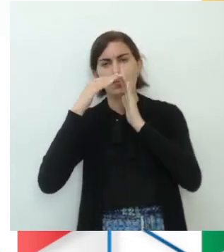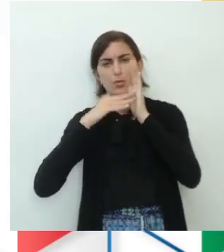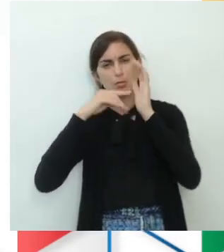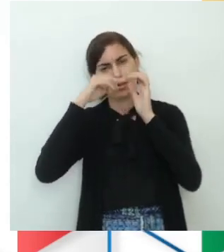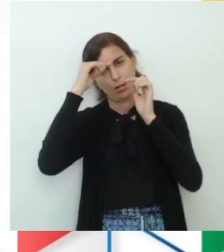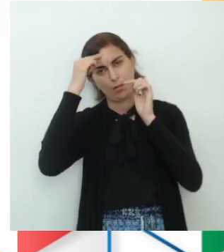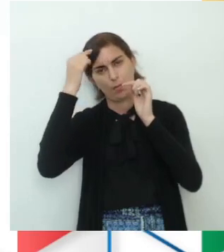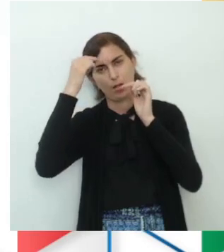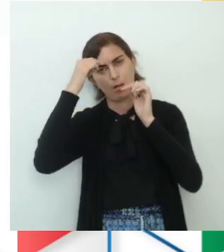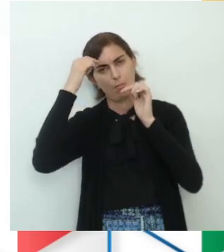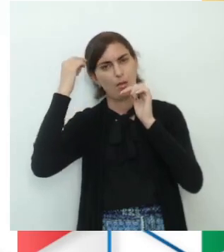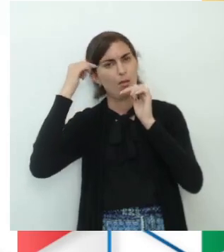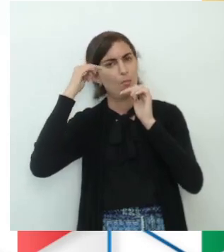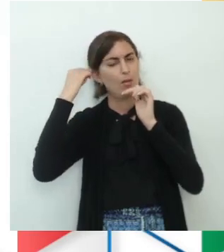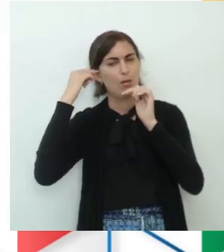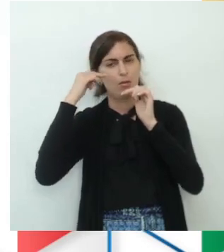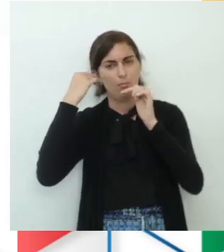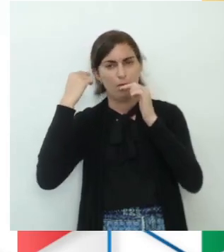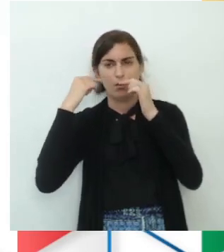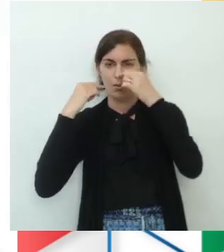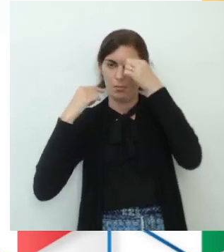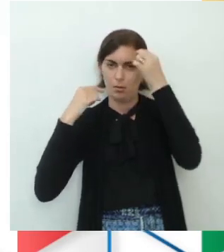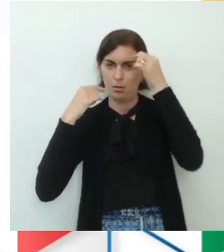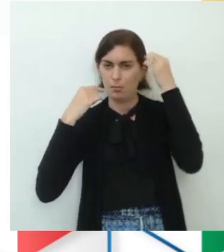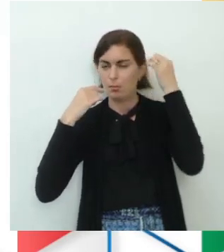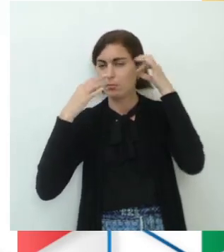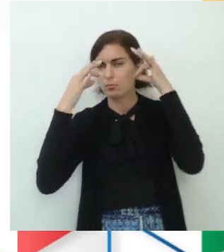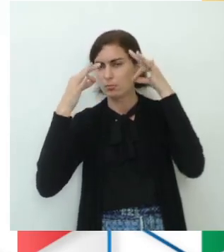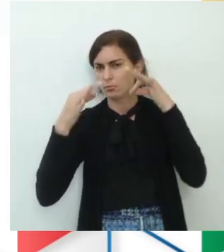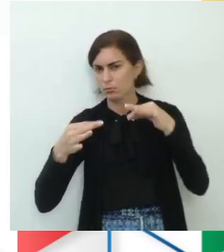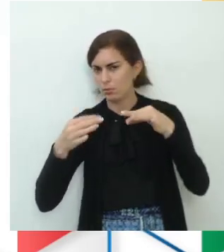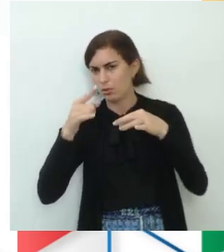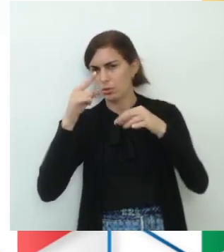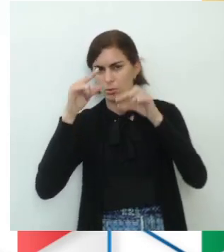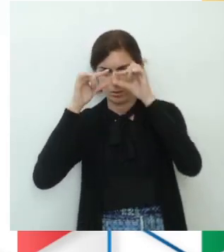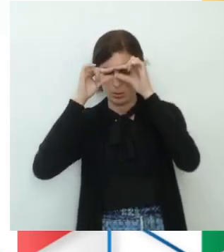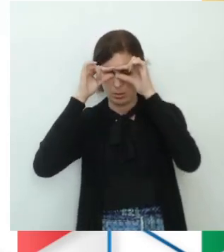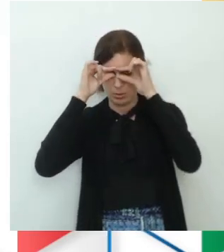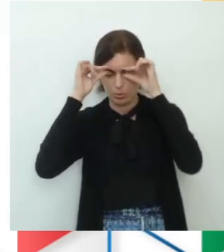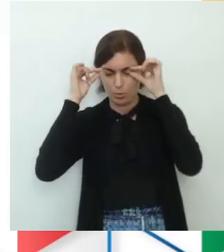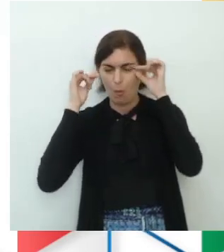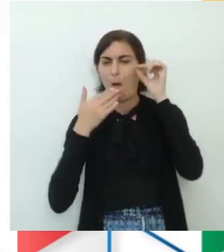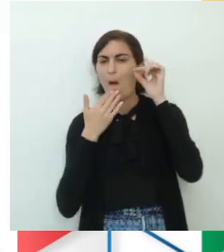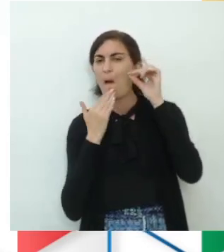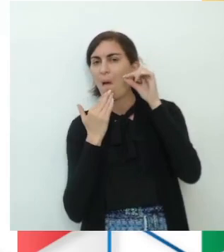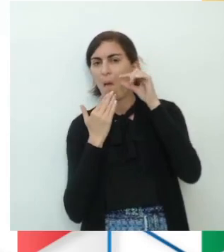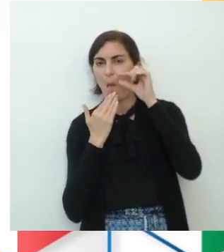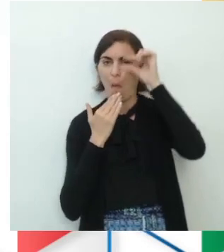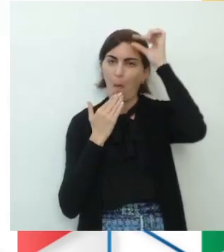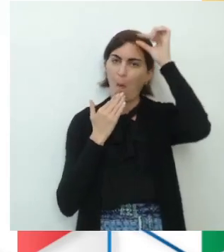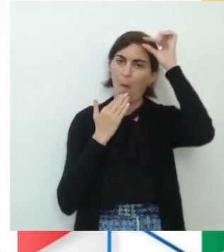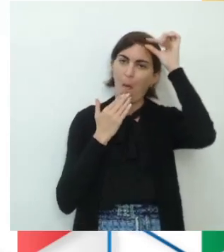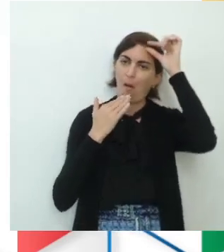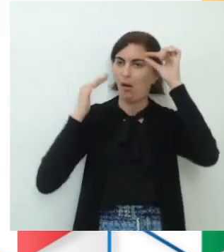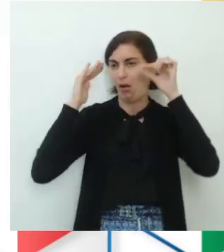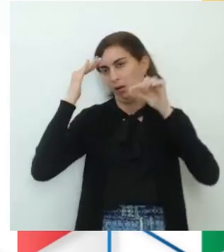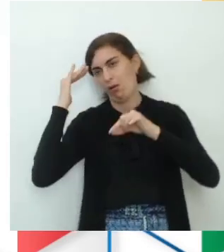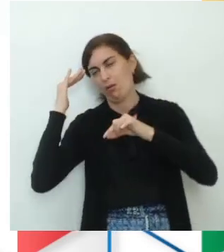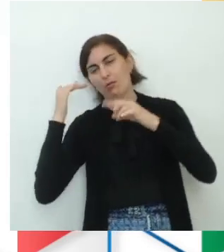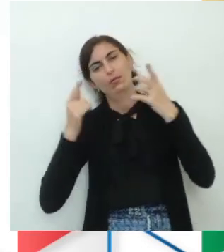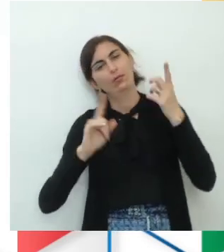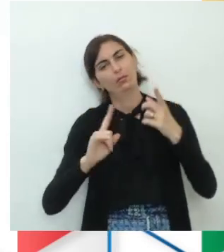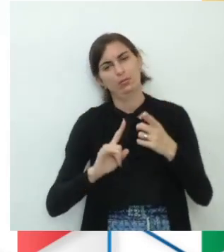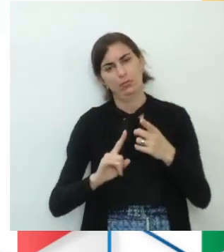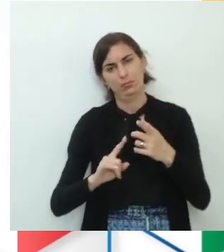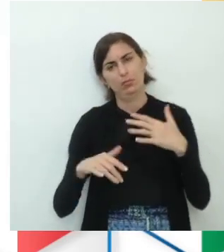rosto, a marcar o teu rosto, para poder dividir direitinho a tua sobrancelha e não ficar uma sobrancelha mais torta que a